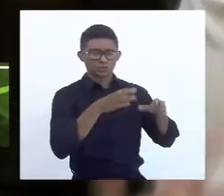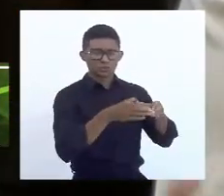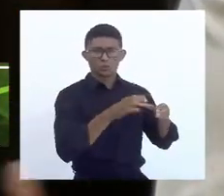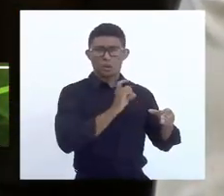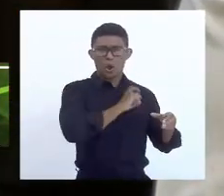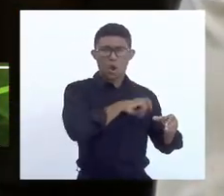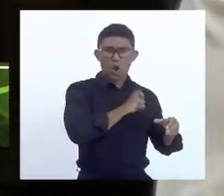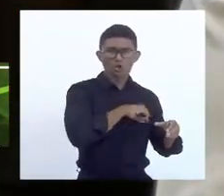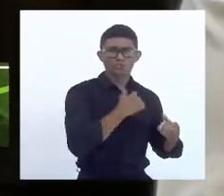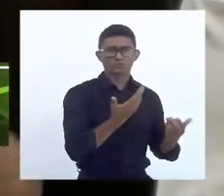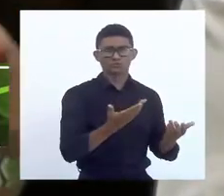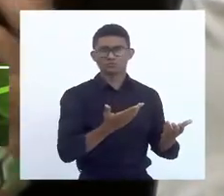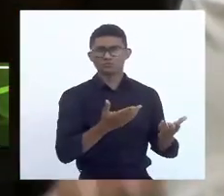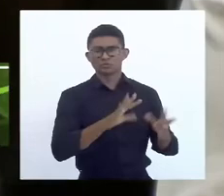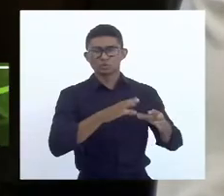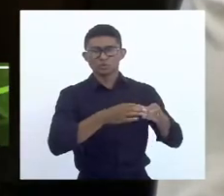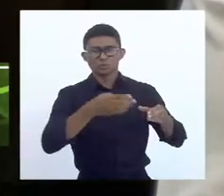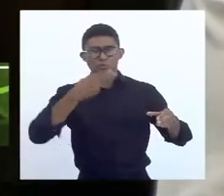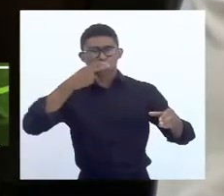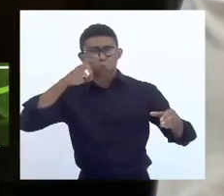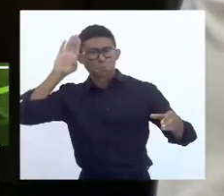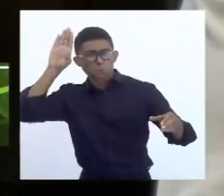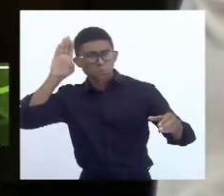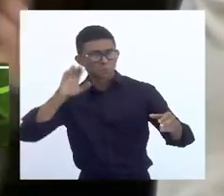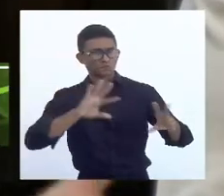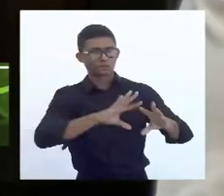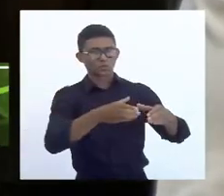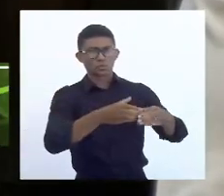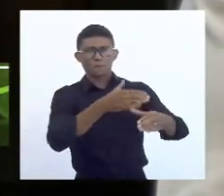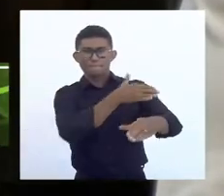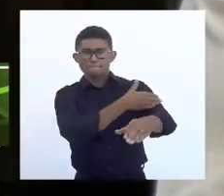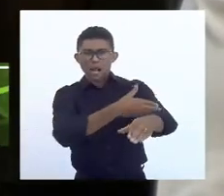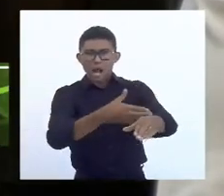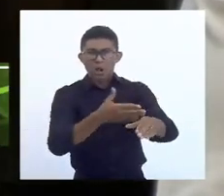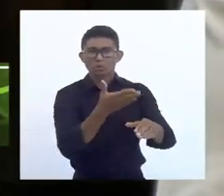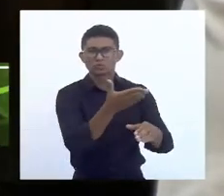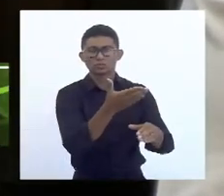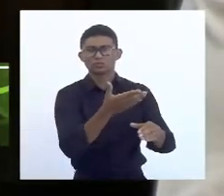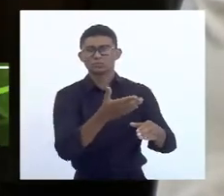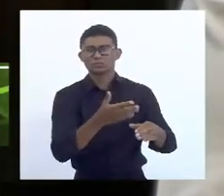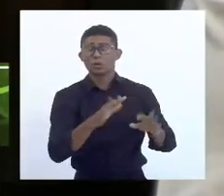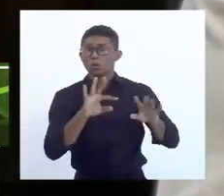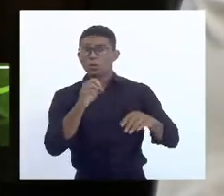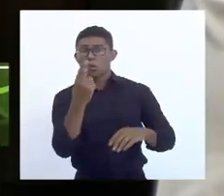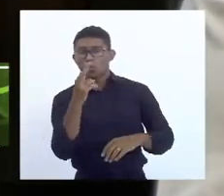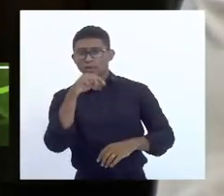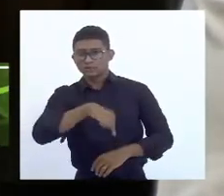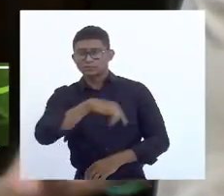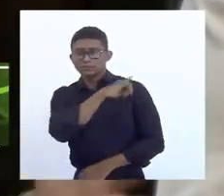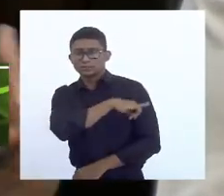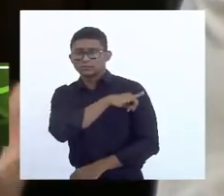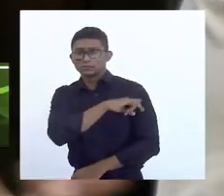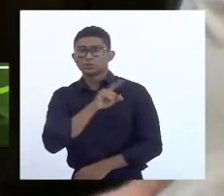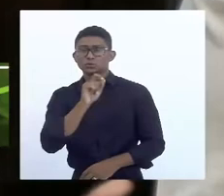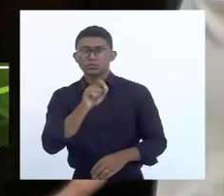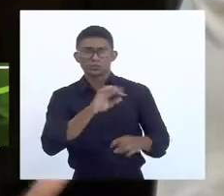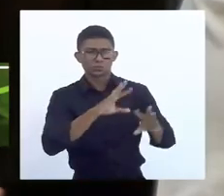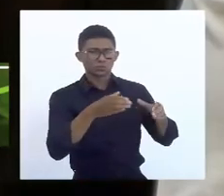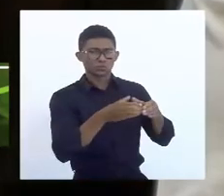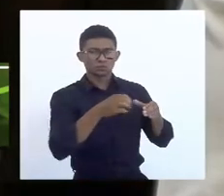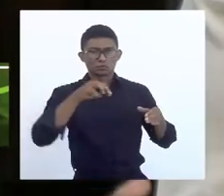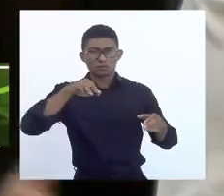grupos neonazistas, grupos supremacistas brancos, ou, mais especificamente, aqui no Rio de Janeiro, a milícia. Então, a